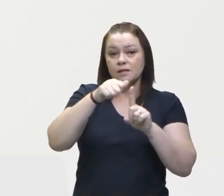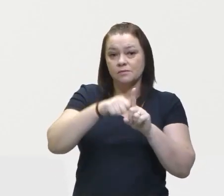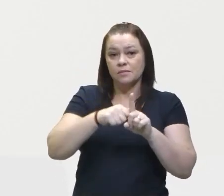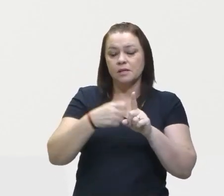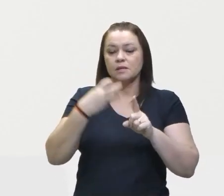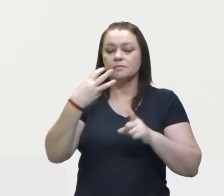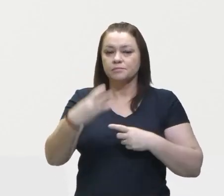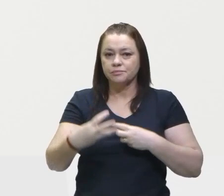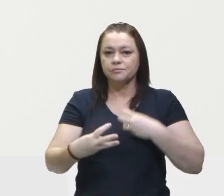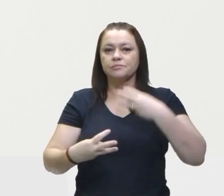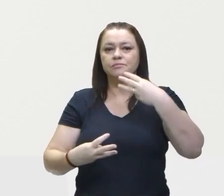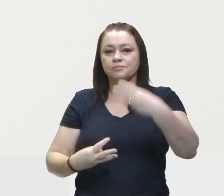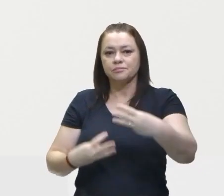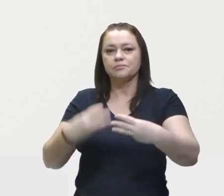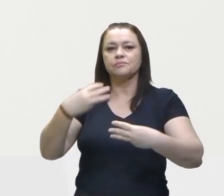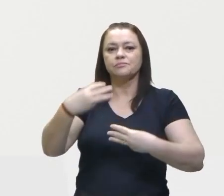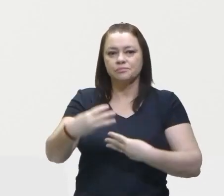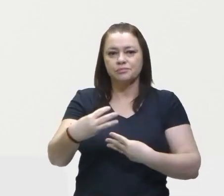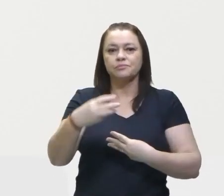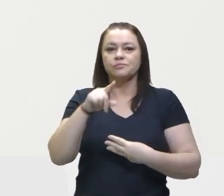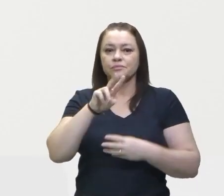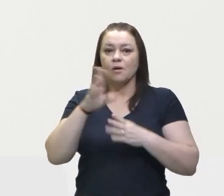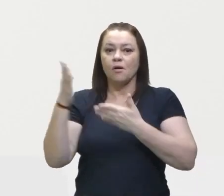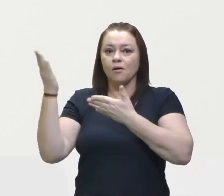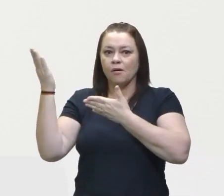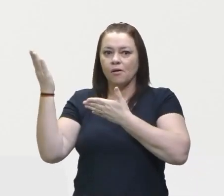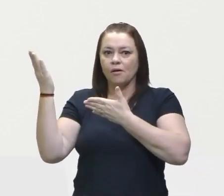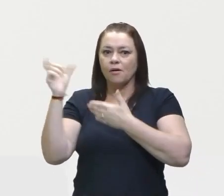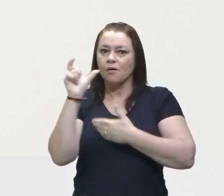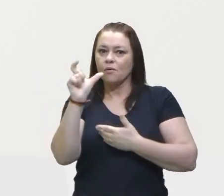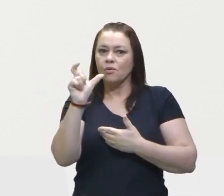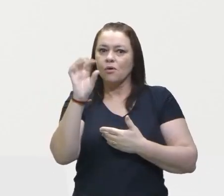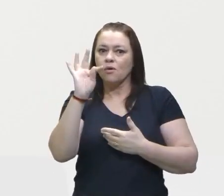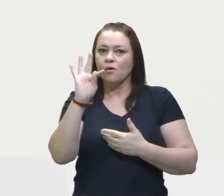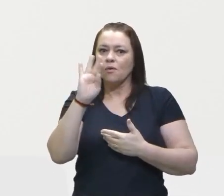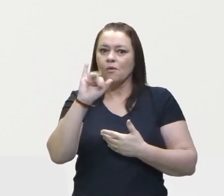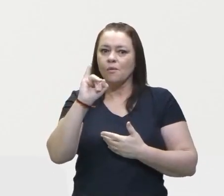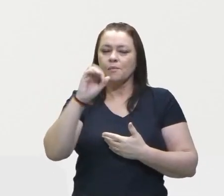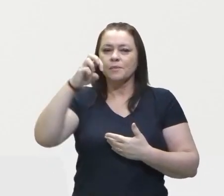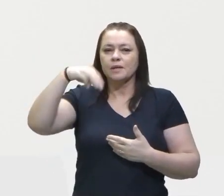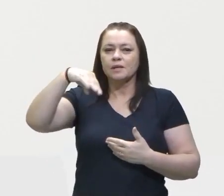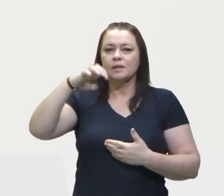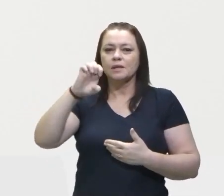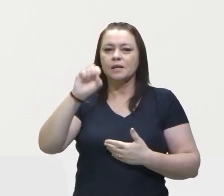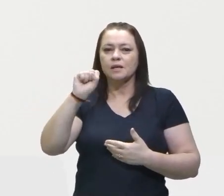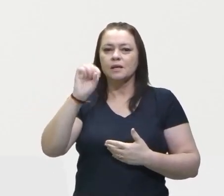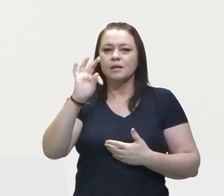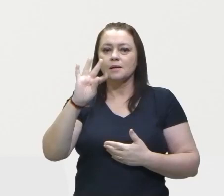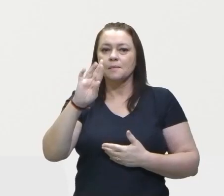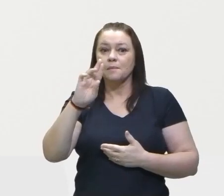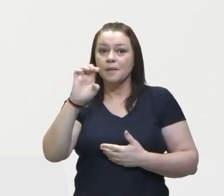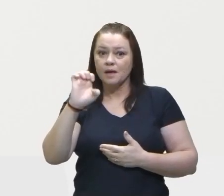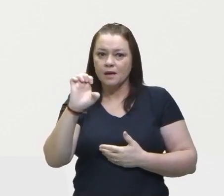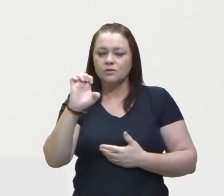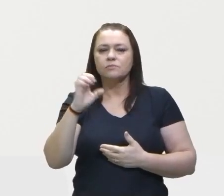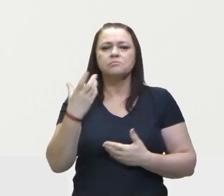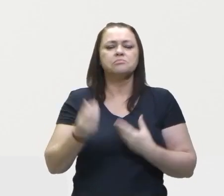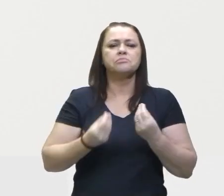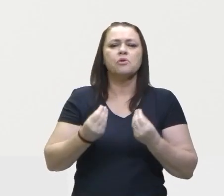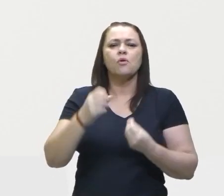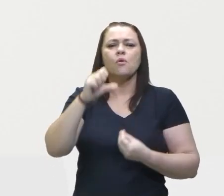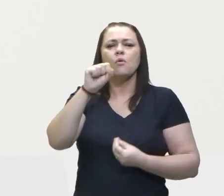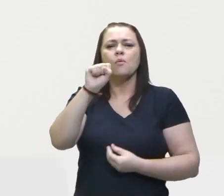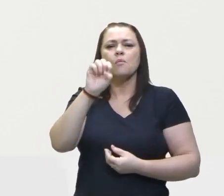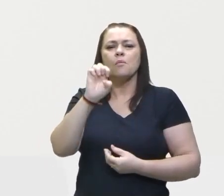tri é igual a 3 meses. Ah, mas vamos conhecer o semestre.